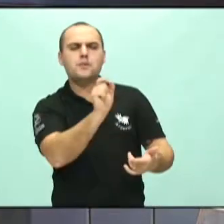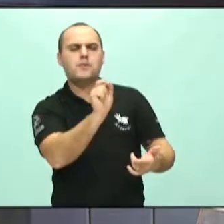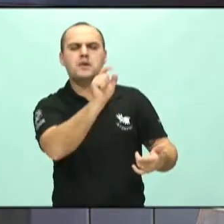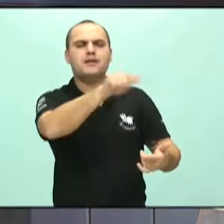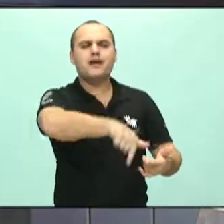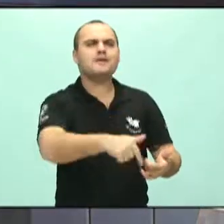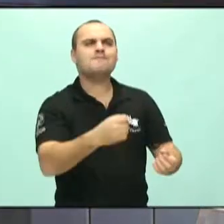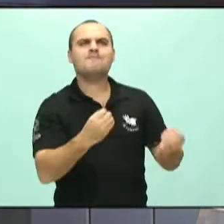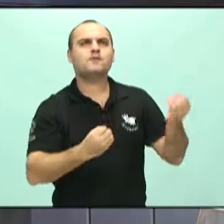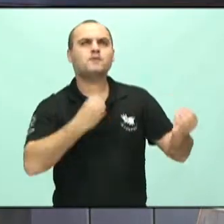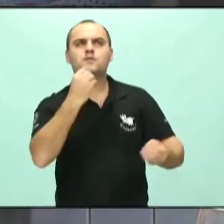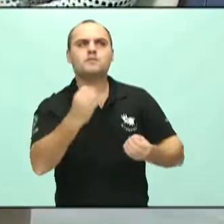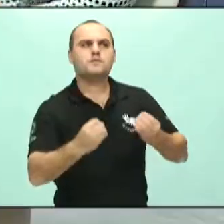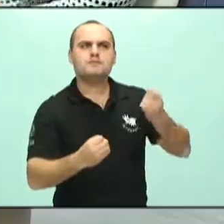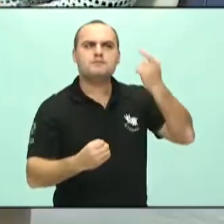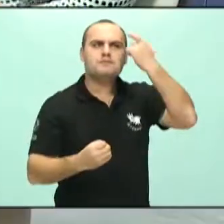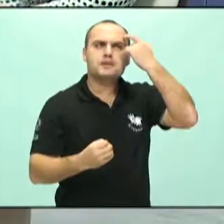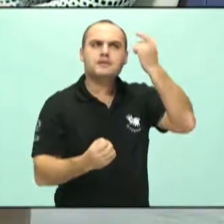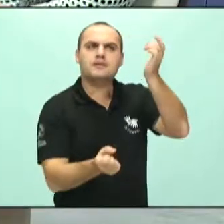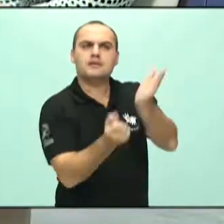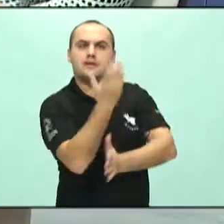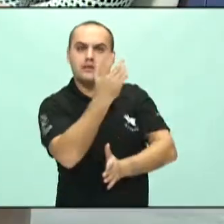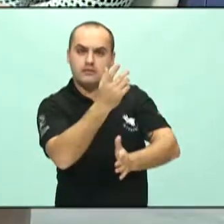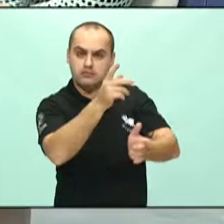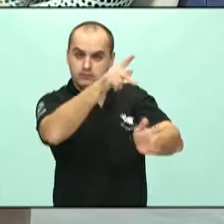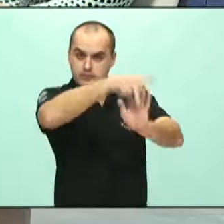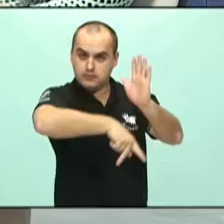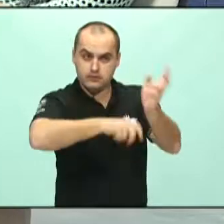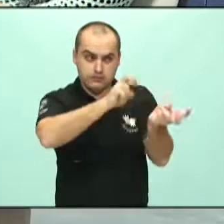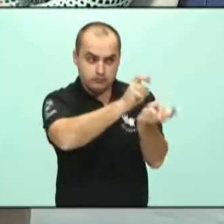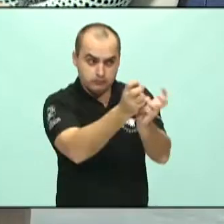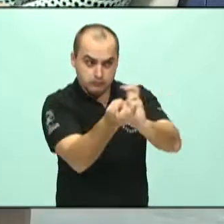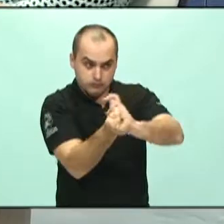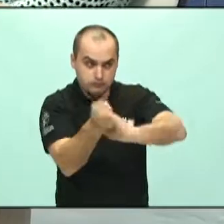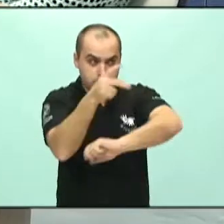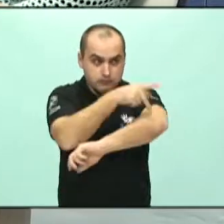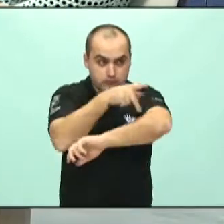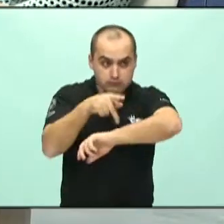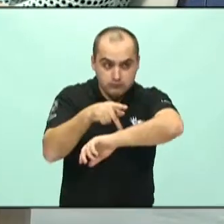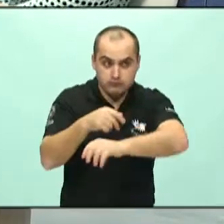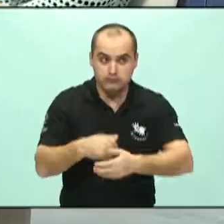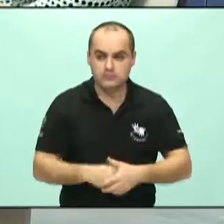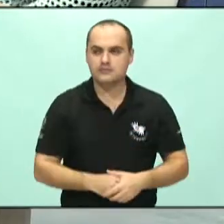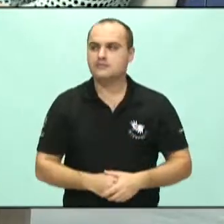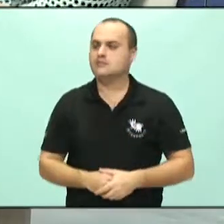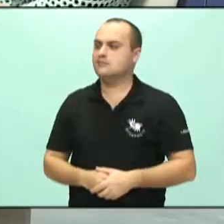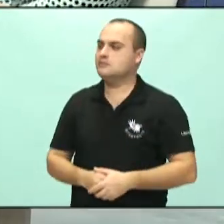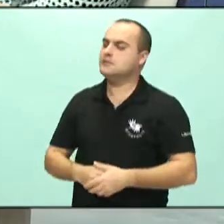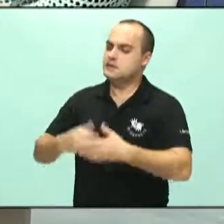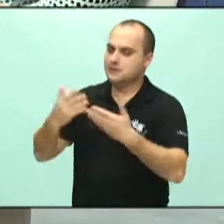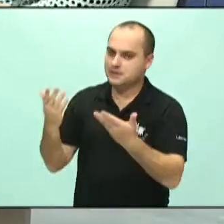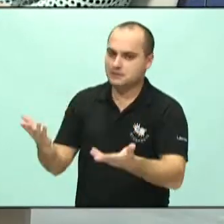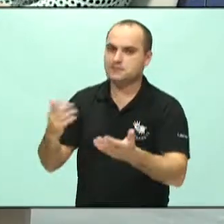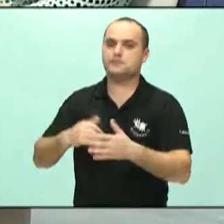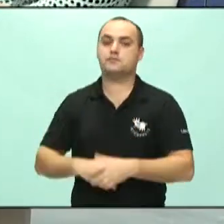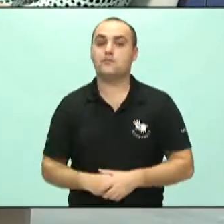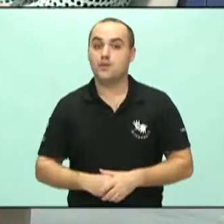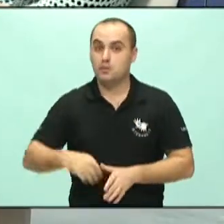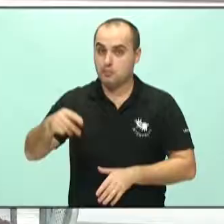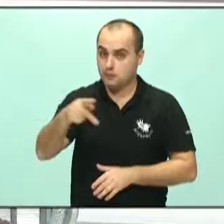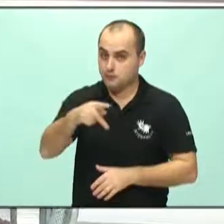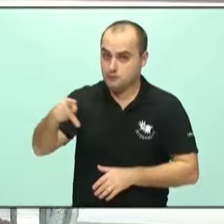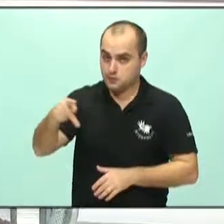esse projeto Capoeira Pedagógica? Então, o professor Reinaldo